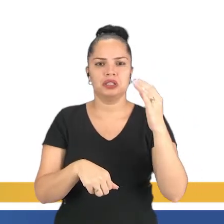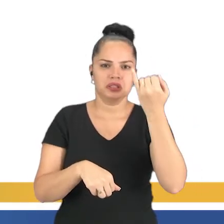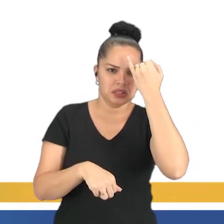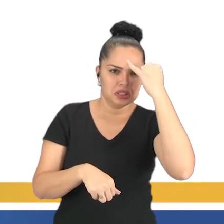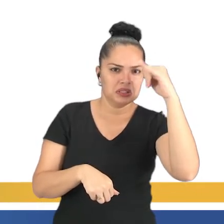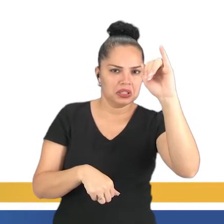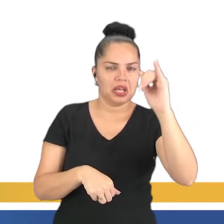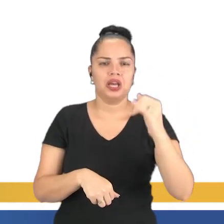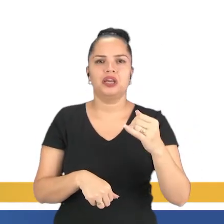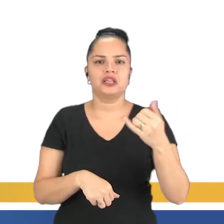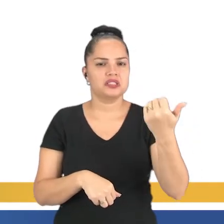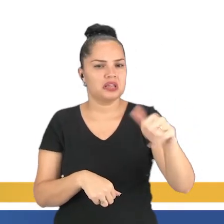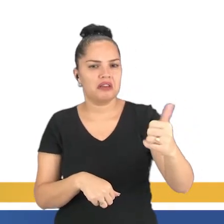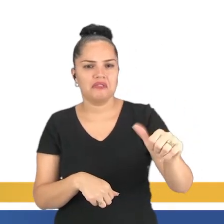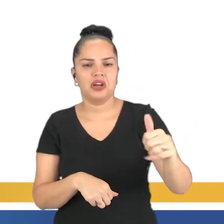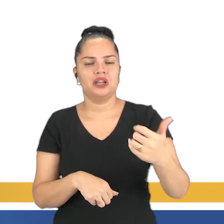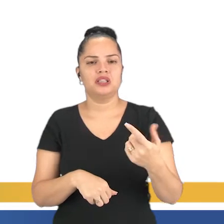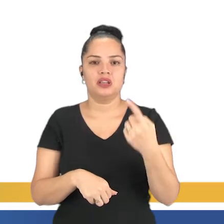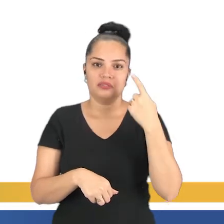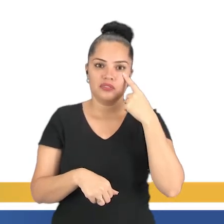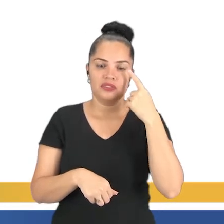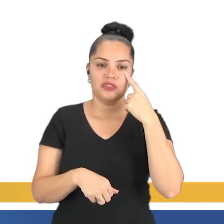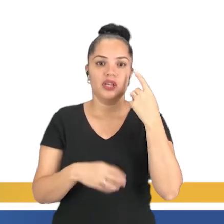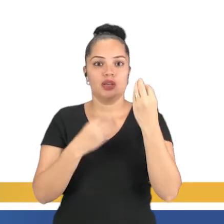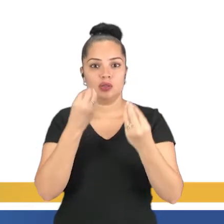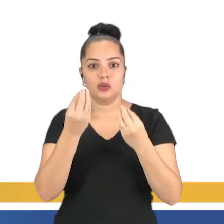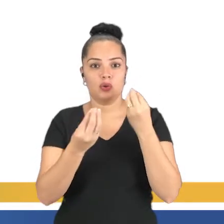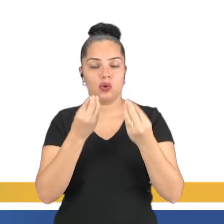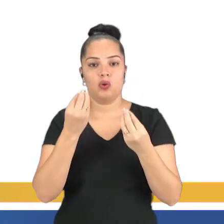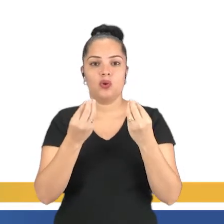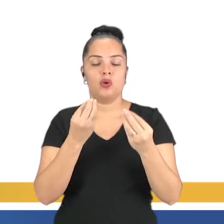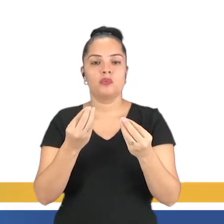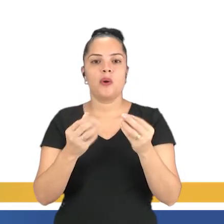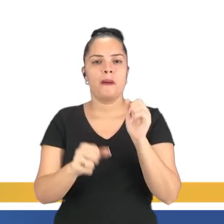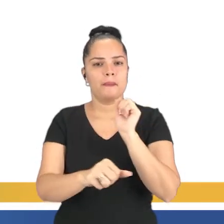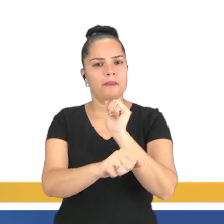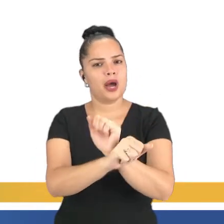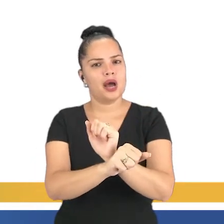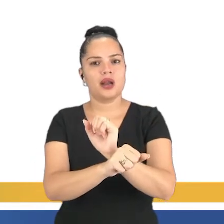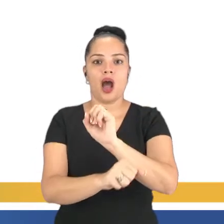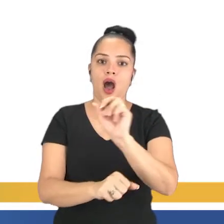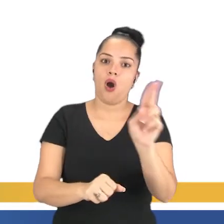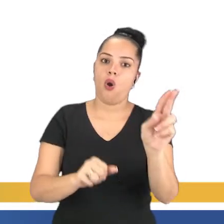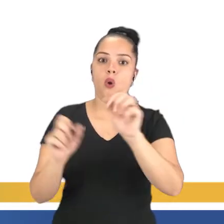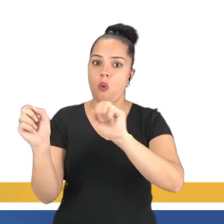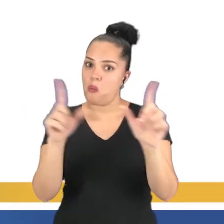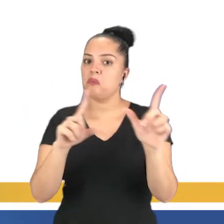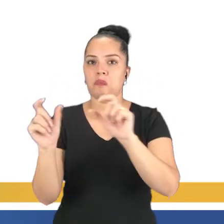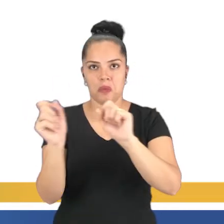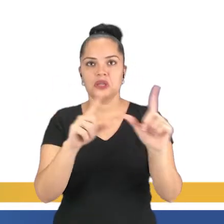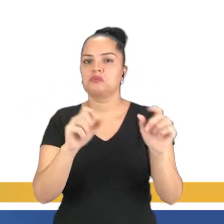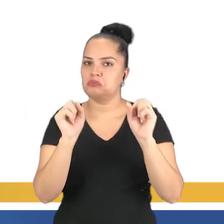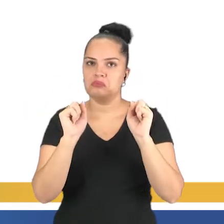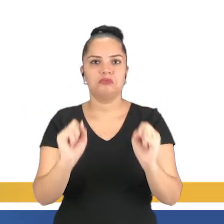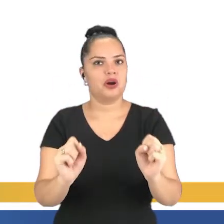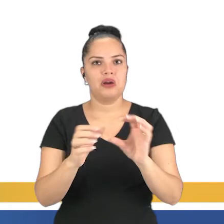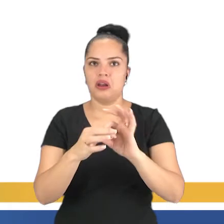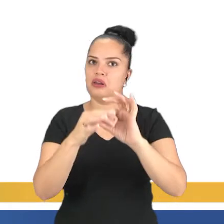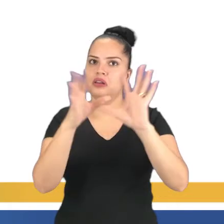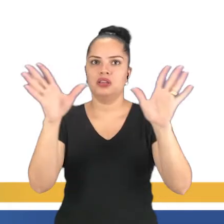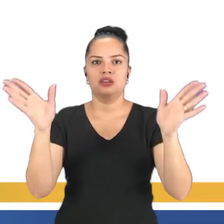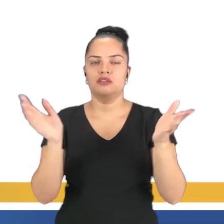mesmos quesitos. Esse tipo de infográfico também pode ser estático ou animado, como já foi colocado aqui,